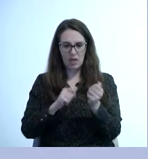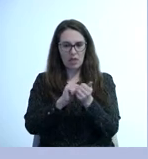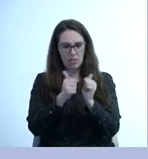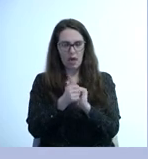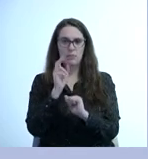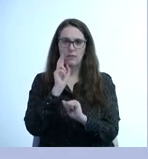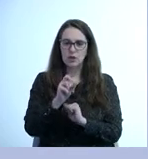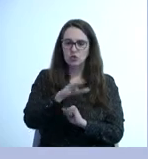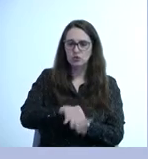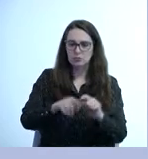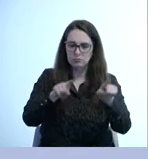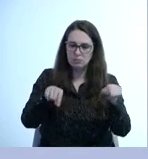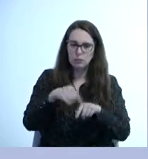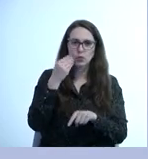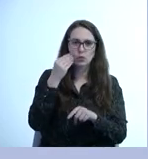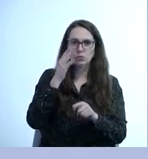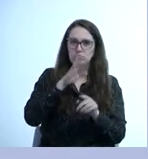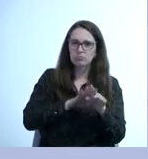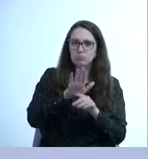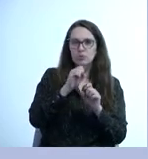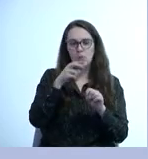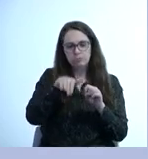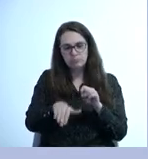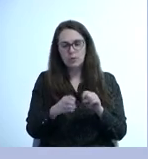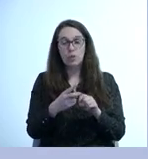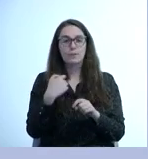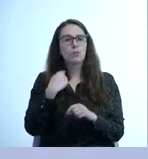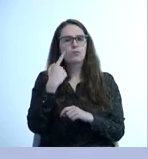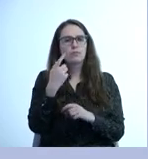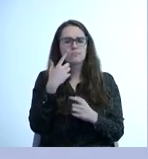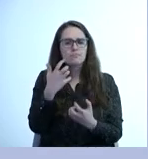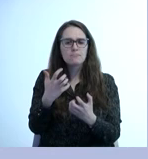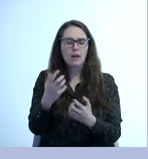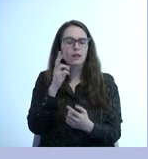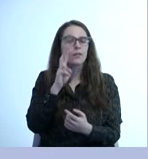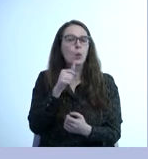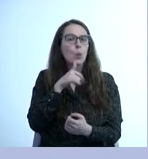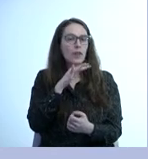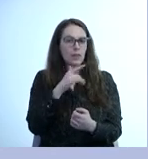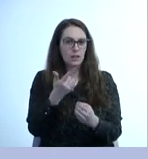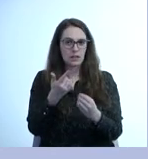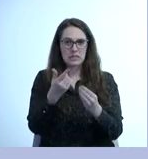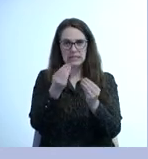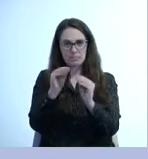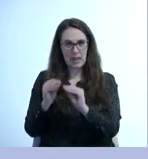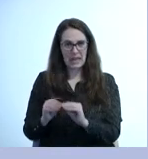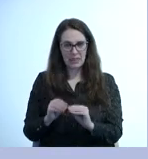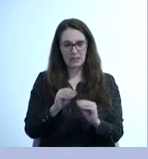etc., e que é visível, sobretudo, eu diria, nas maquetes. Também no desenho,